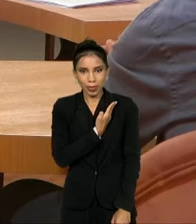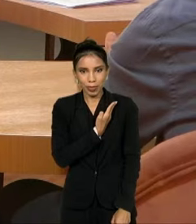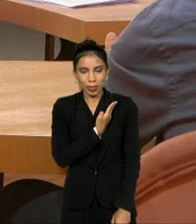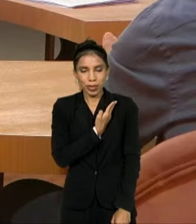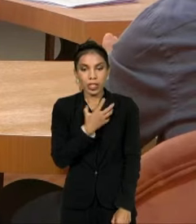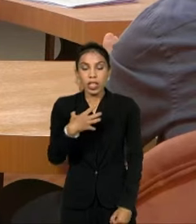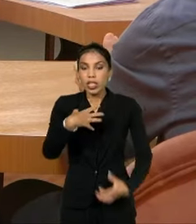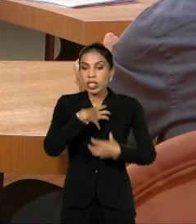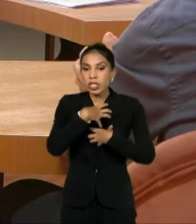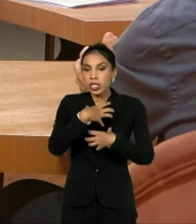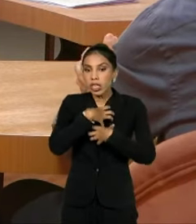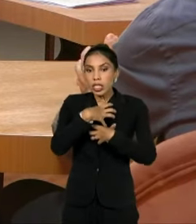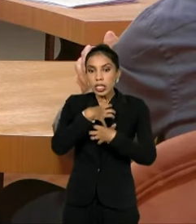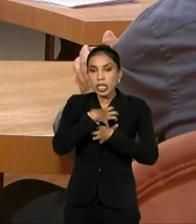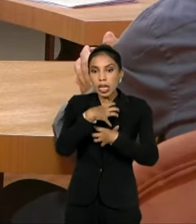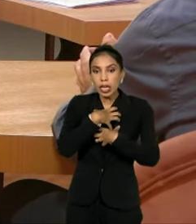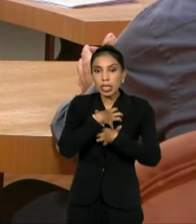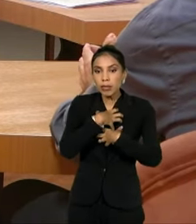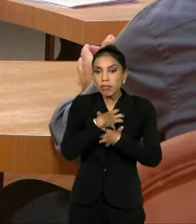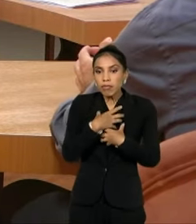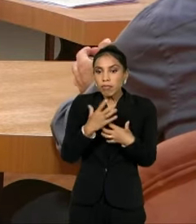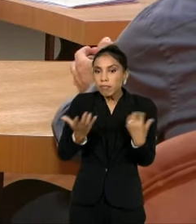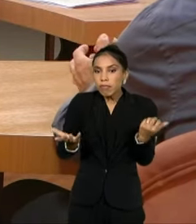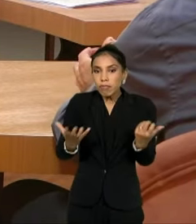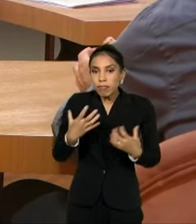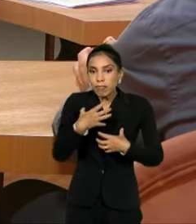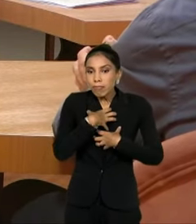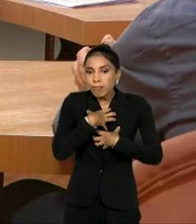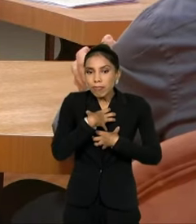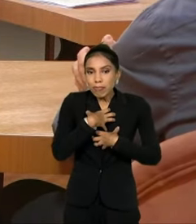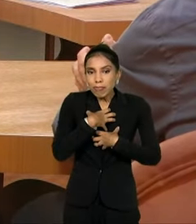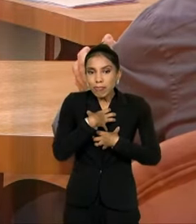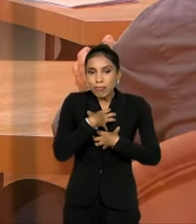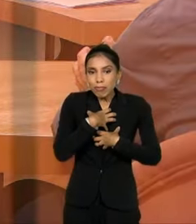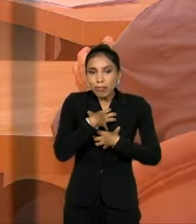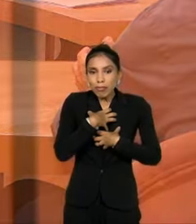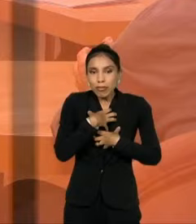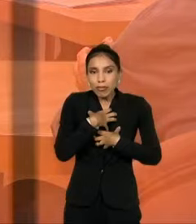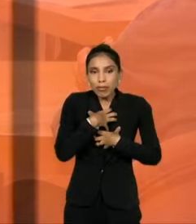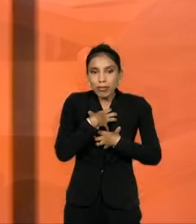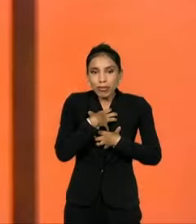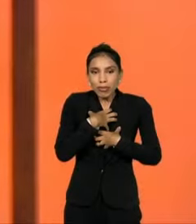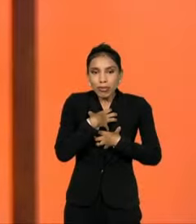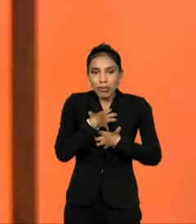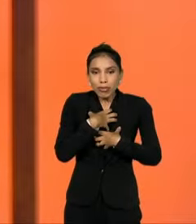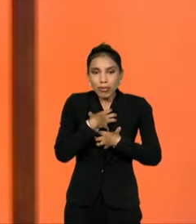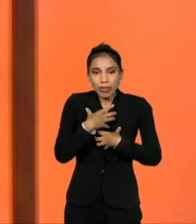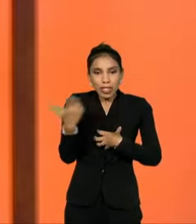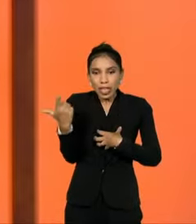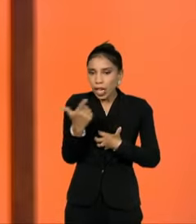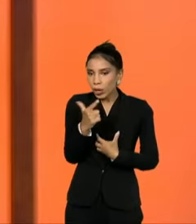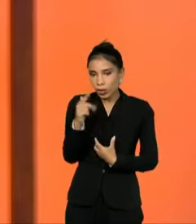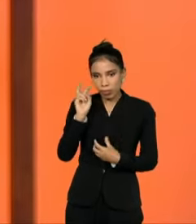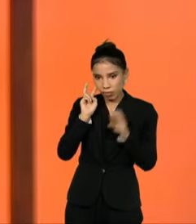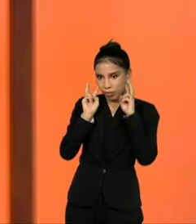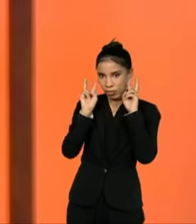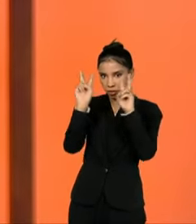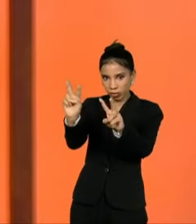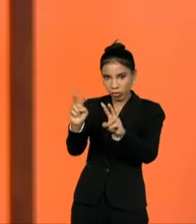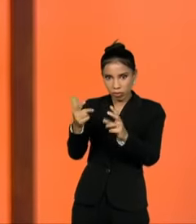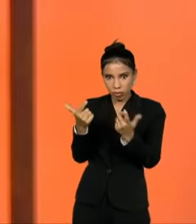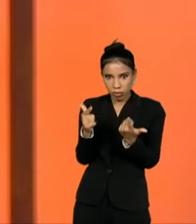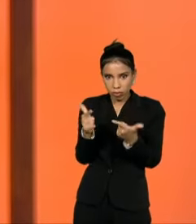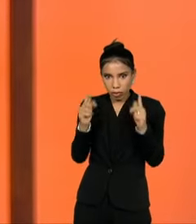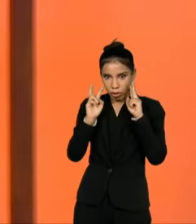Caramba, a sensação que dá é que a gente está sem segurança nenhuma, né? Imagino que você deve... Eu não tinha visto esse trecho, mas... Você não